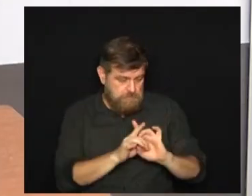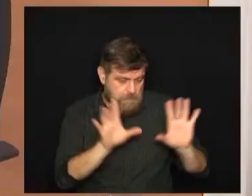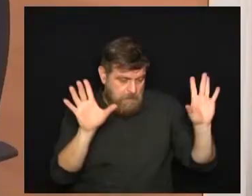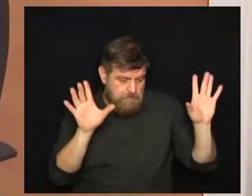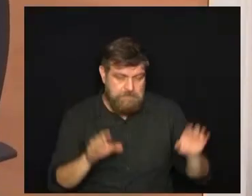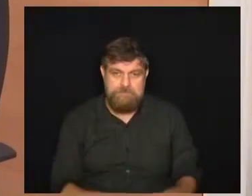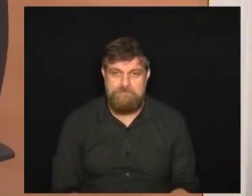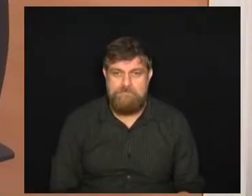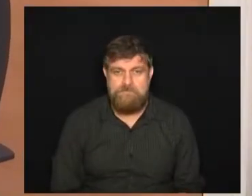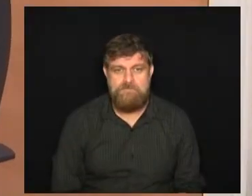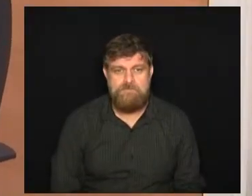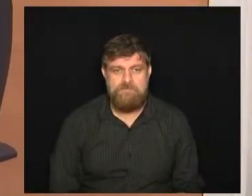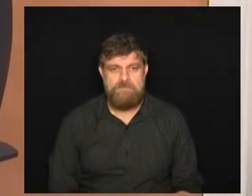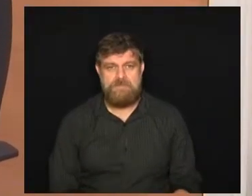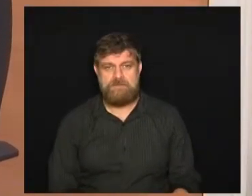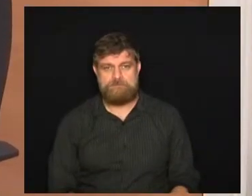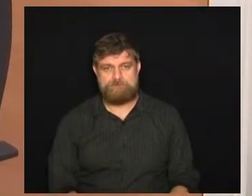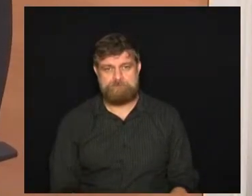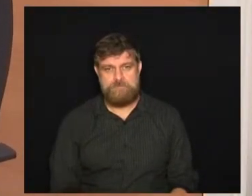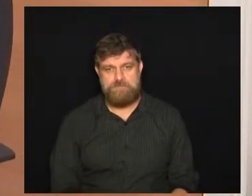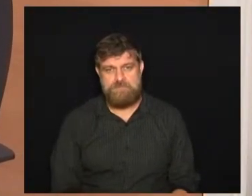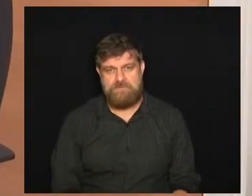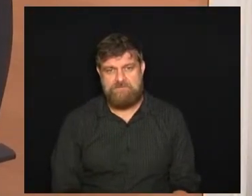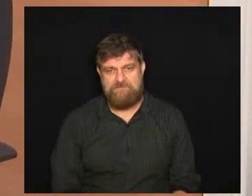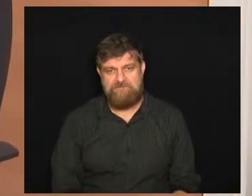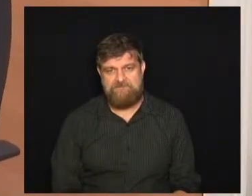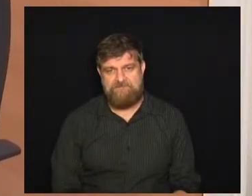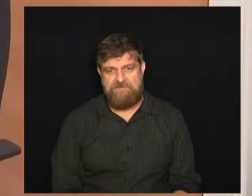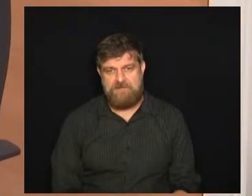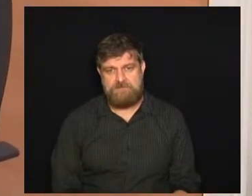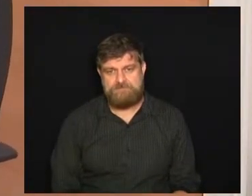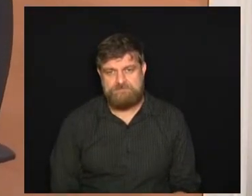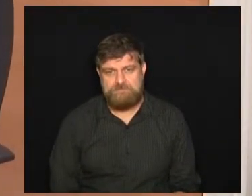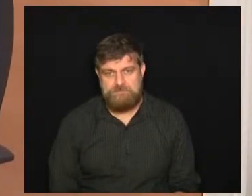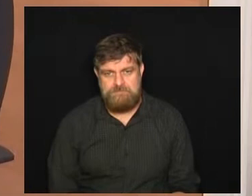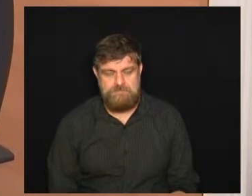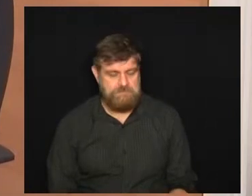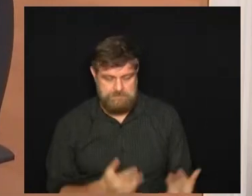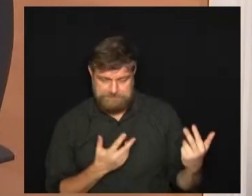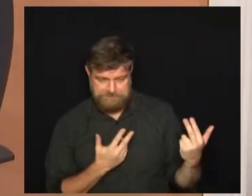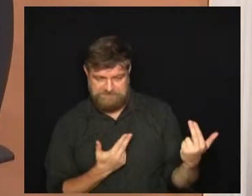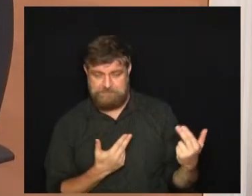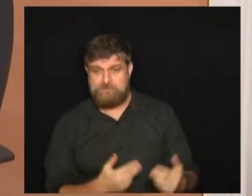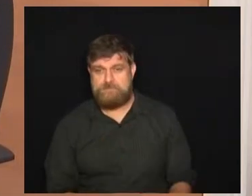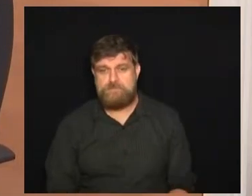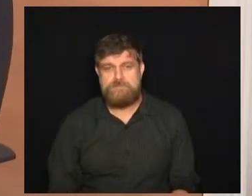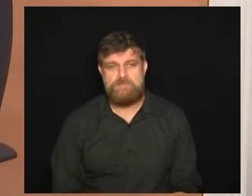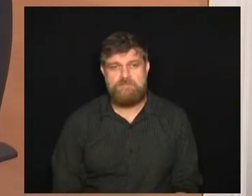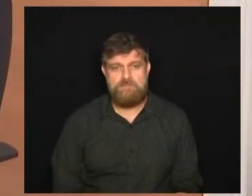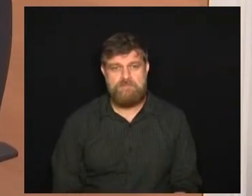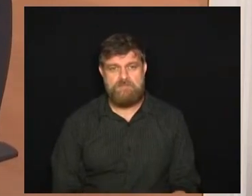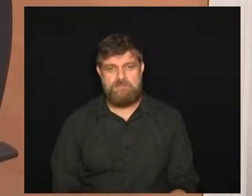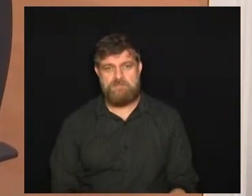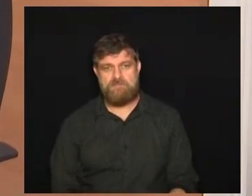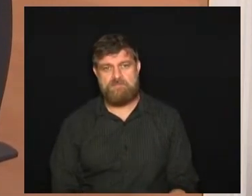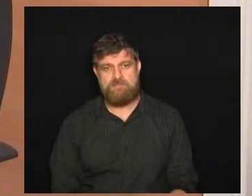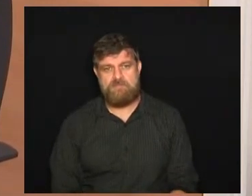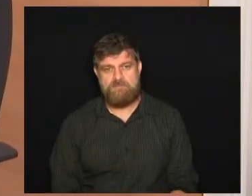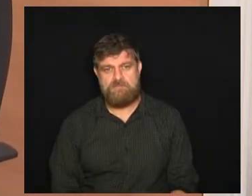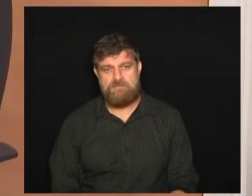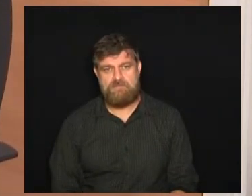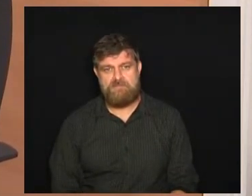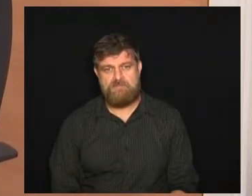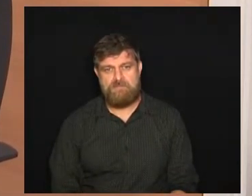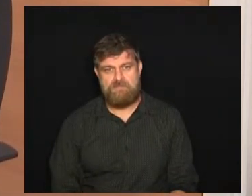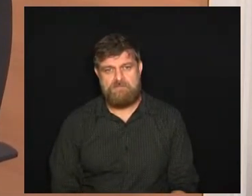Em relação à deficiência visual também é a mesma coisa. Mesma coisa, Sim, mesma coisa. Eles não avaliam se você tem cegueira total ou você